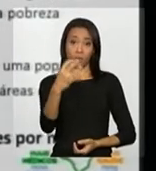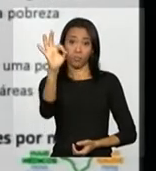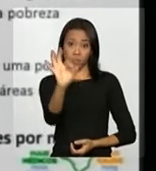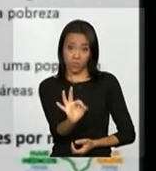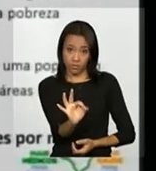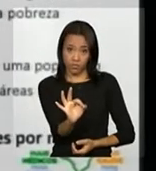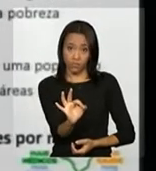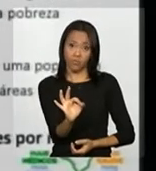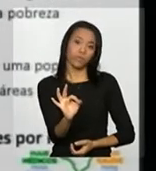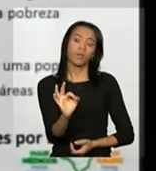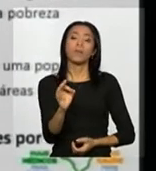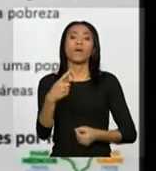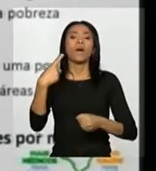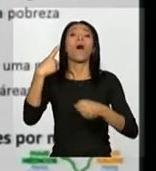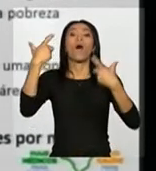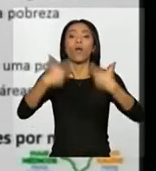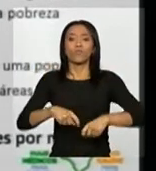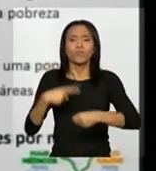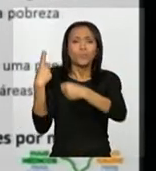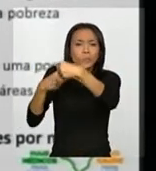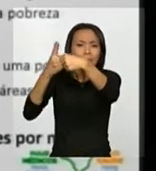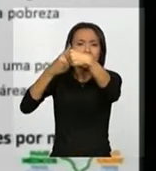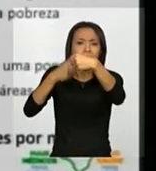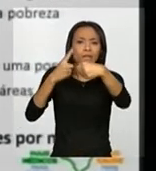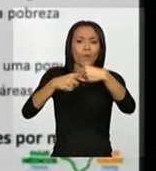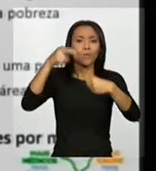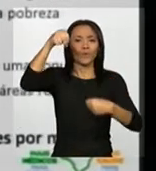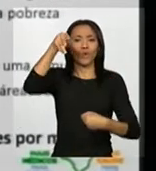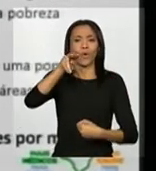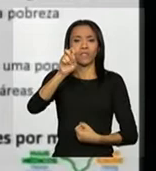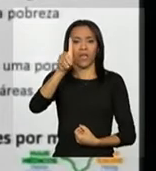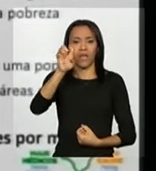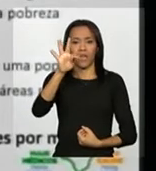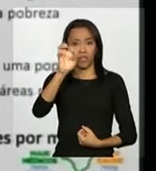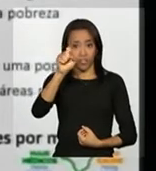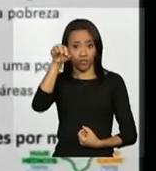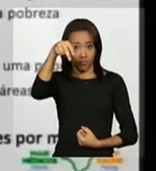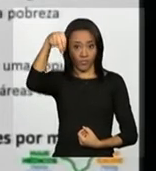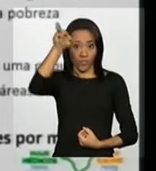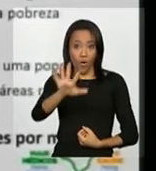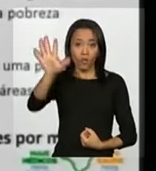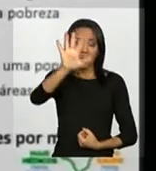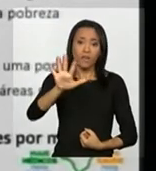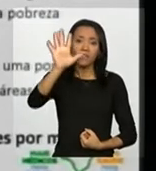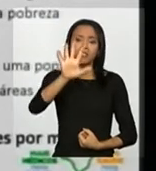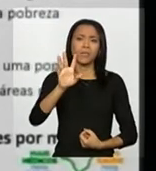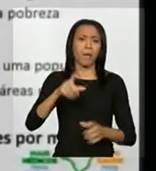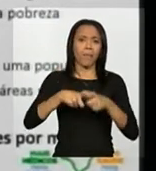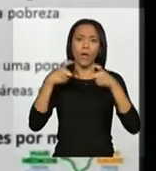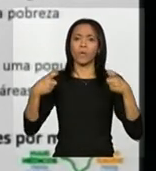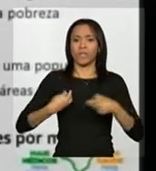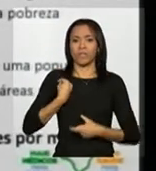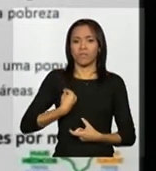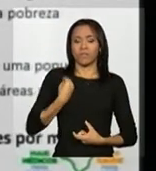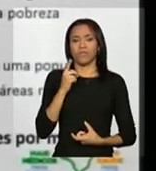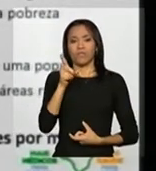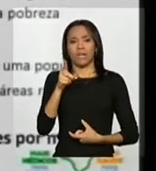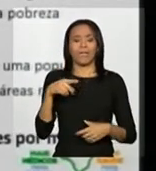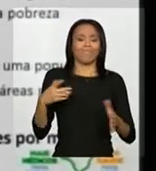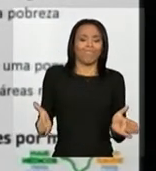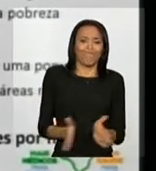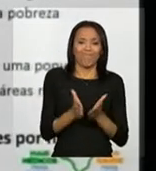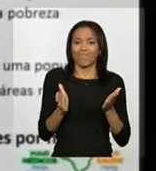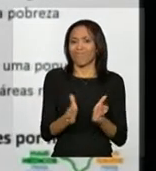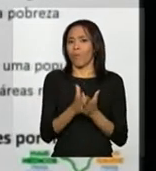estão no interior do Norte e nordeste em regiões com mais de 20% da sua população Vivendo em situação de extrema